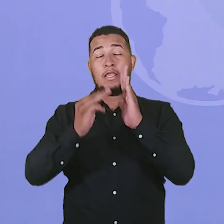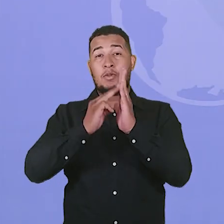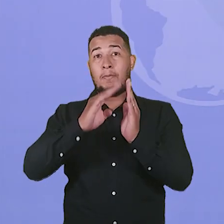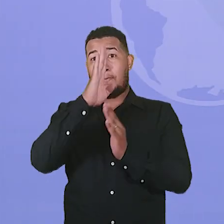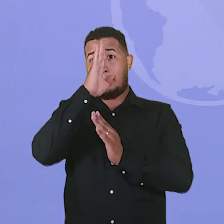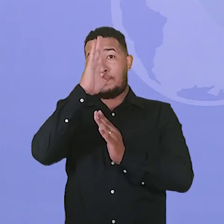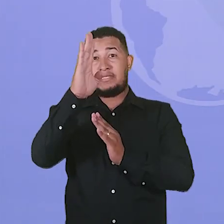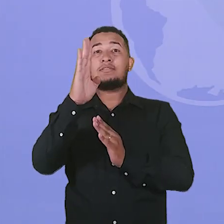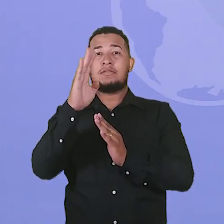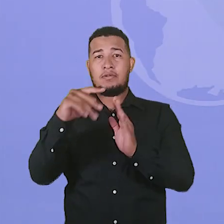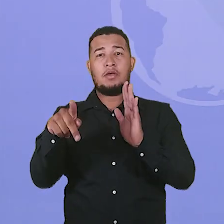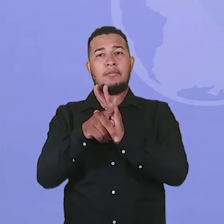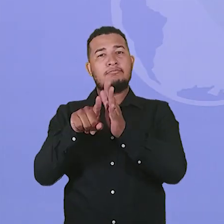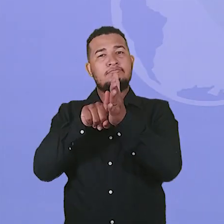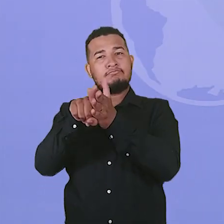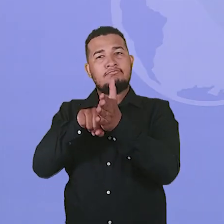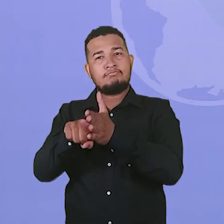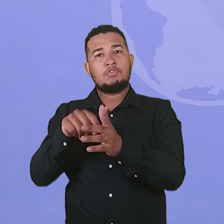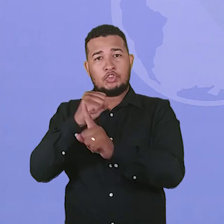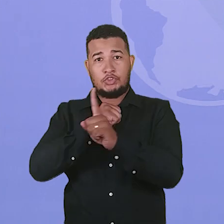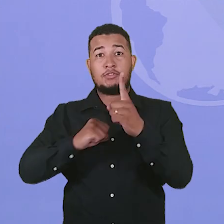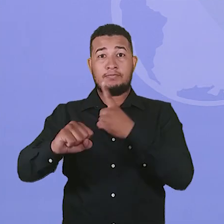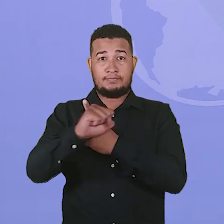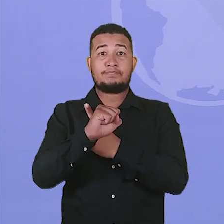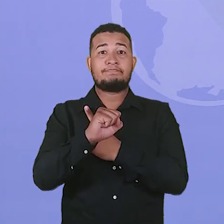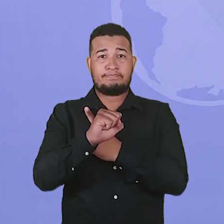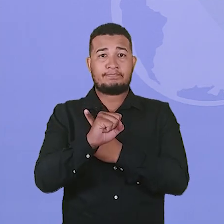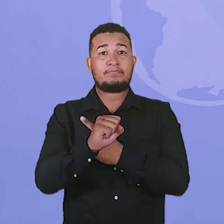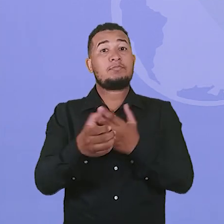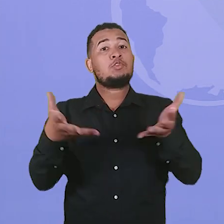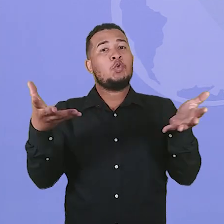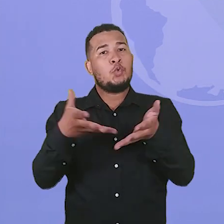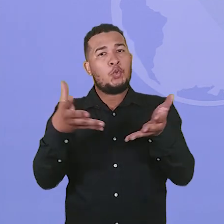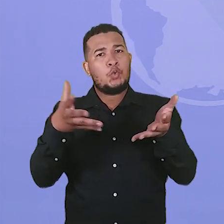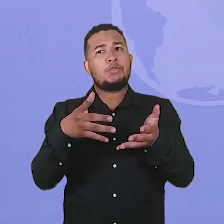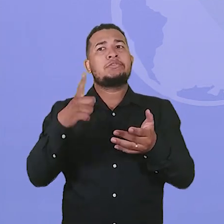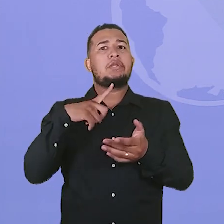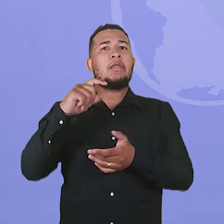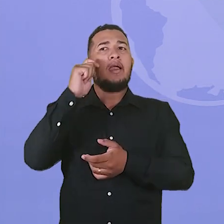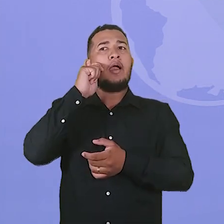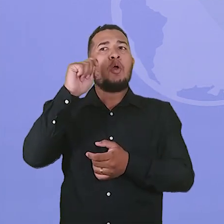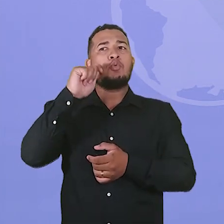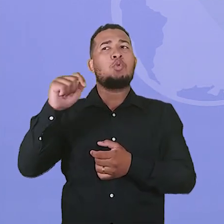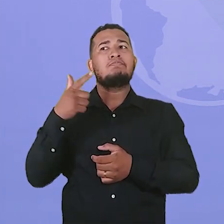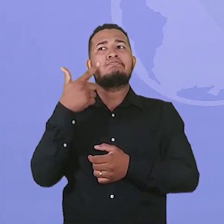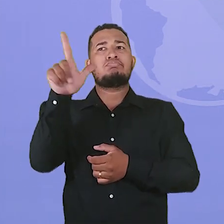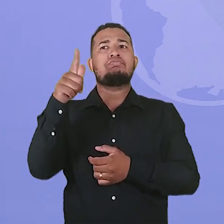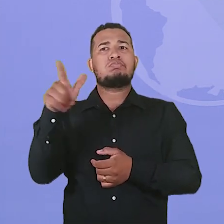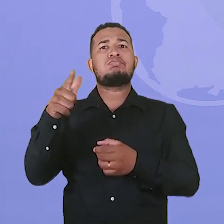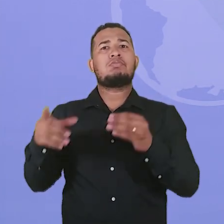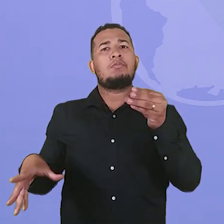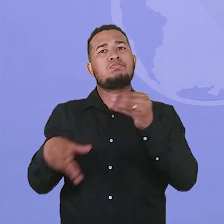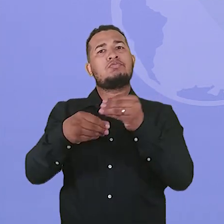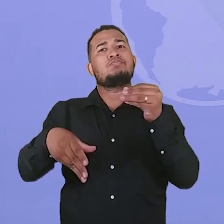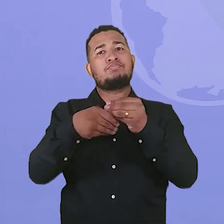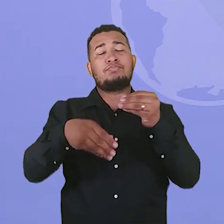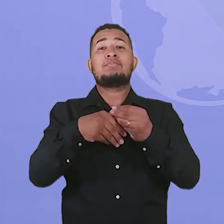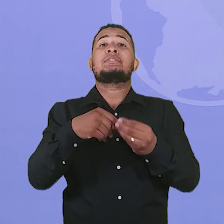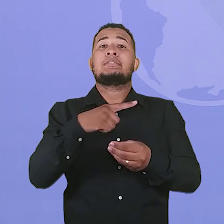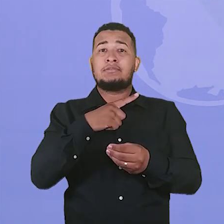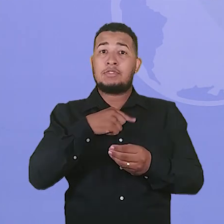principais métodos de investigação sociológica, né? E que hoje todos os outros autores, de uma forma e